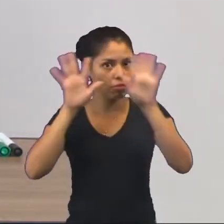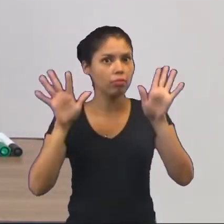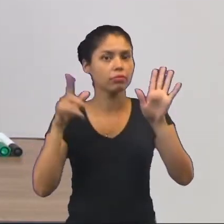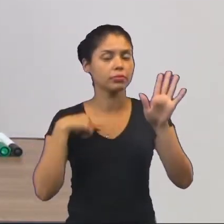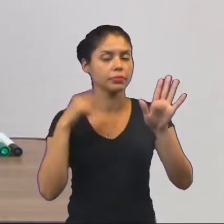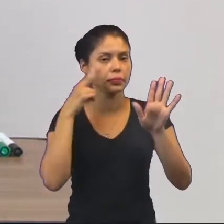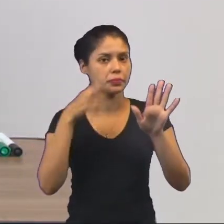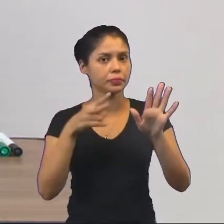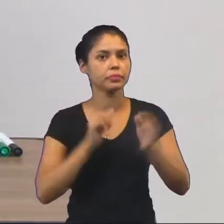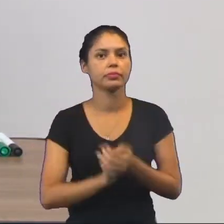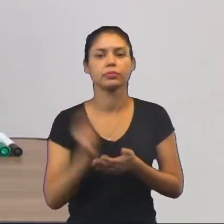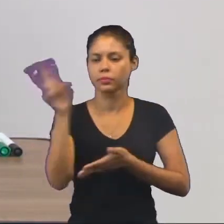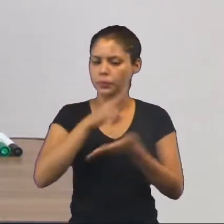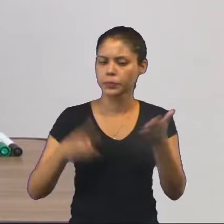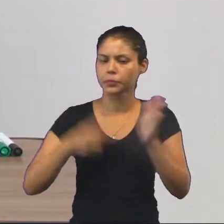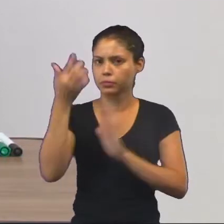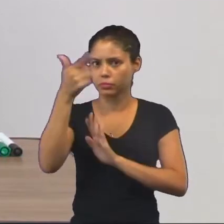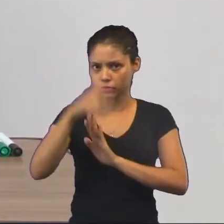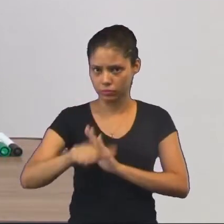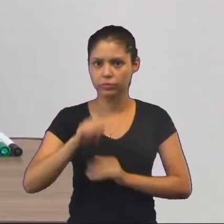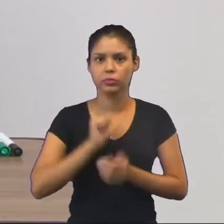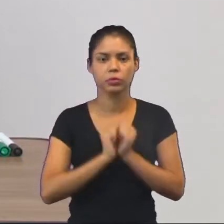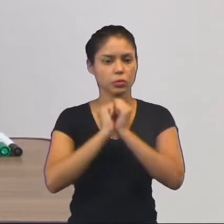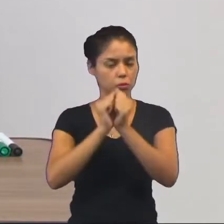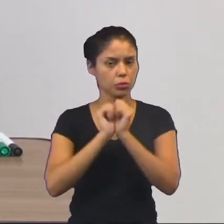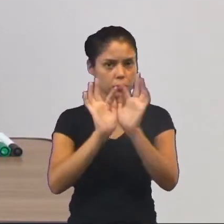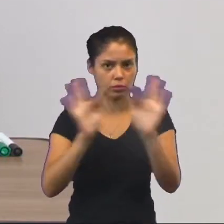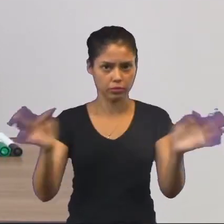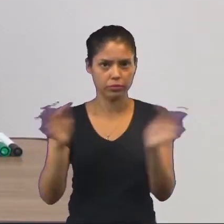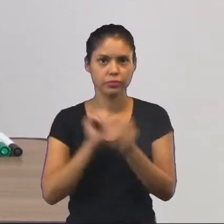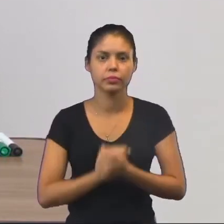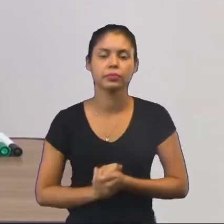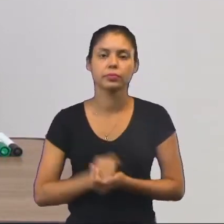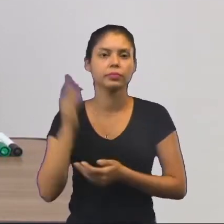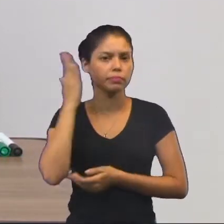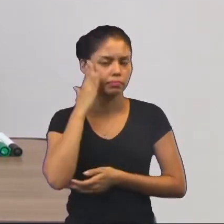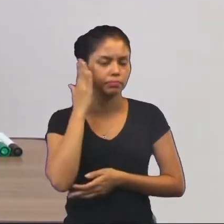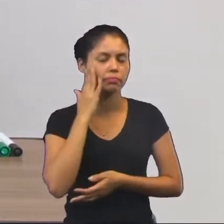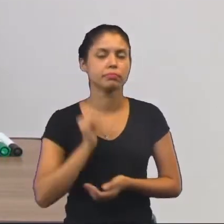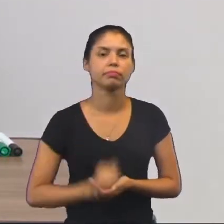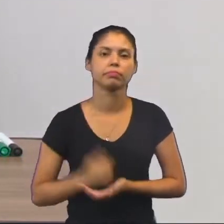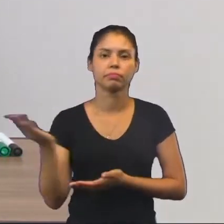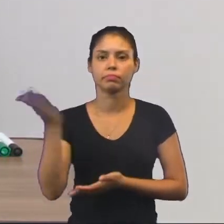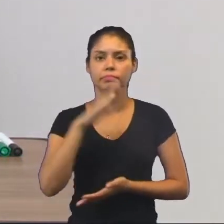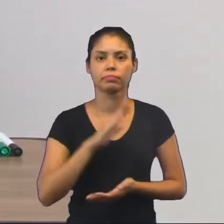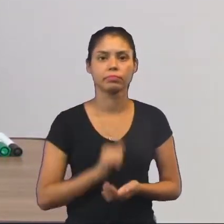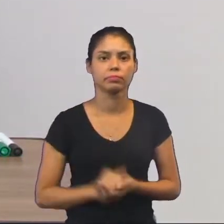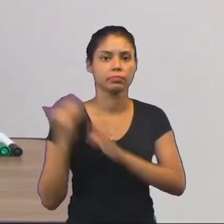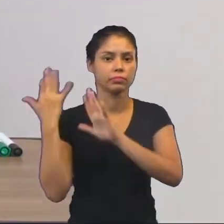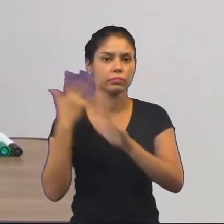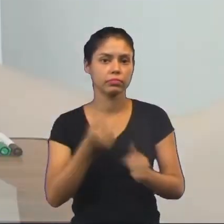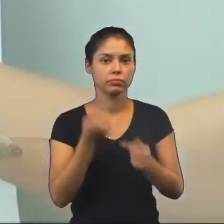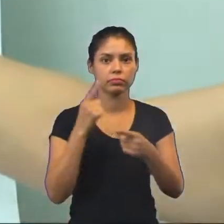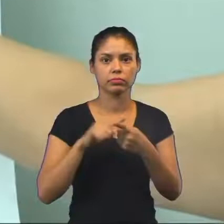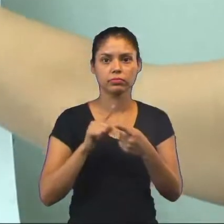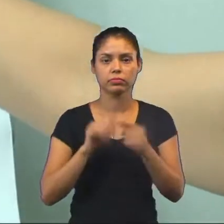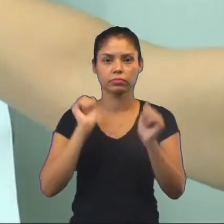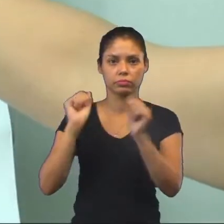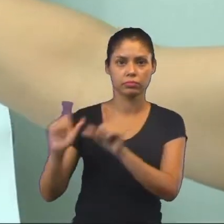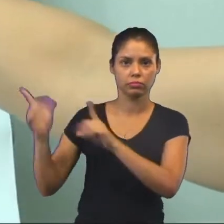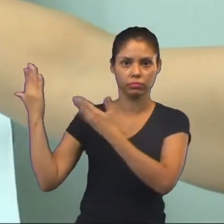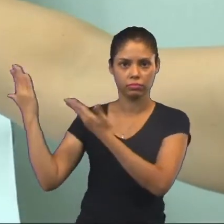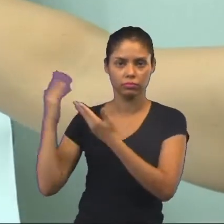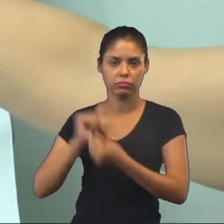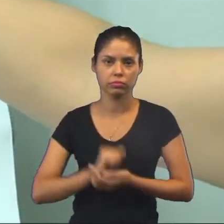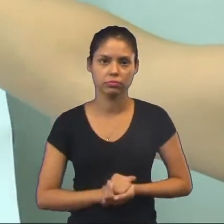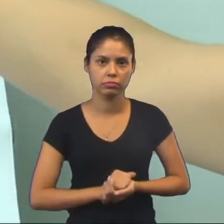claramente aqui? Vamos ler novamente essa frase juntos para ficar melhor de você compreender? Então vamos lá, retomando aqui ao nosso cartaz. Olha